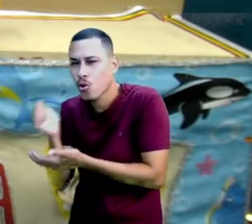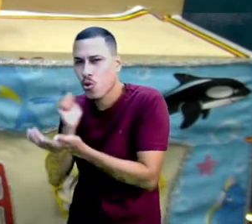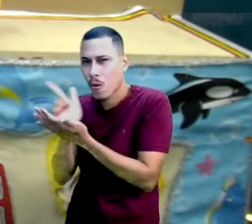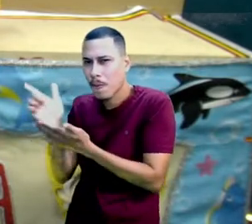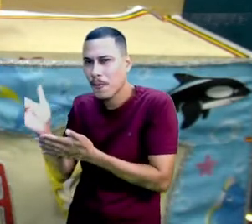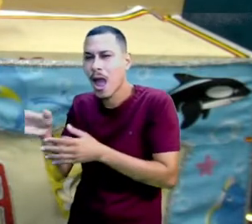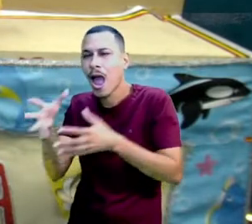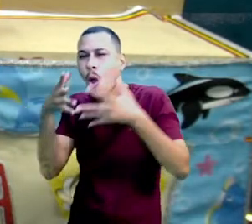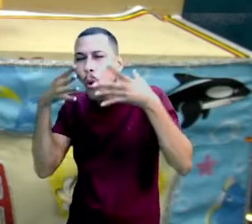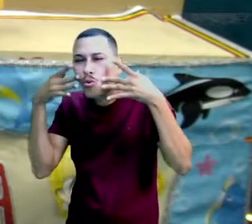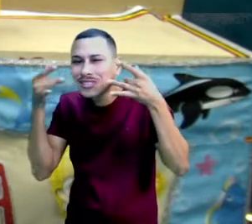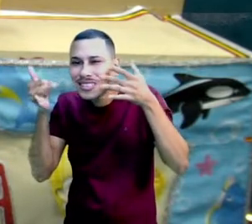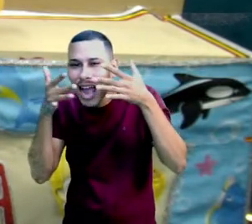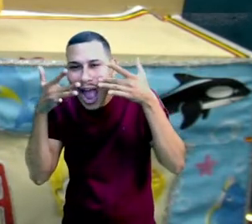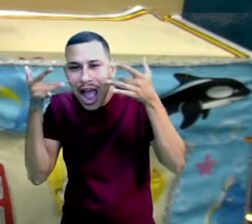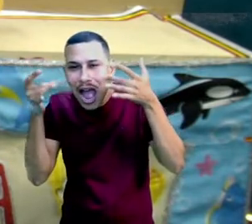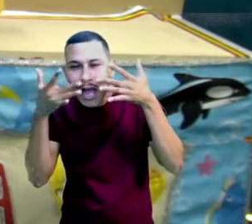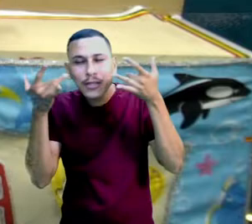Eita!